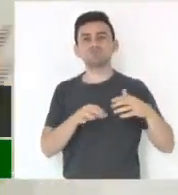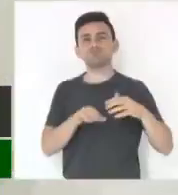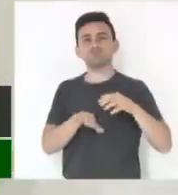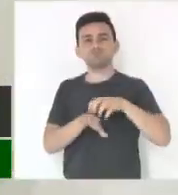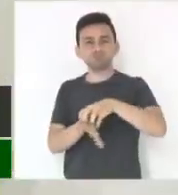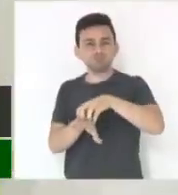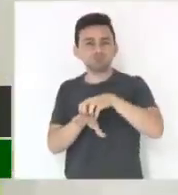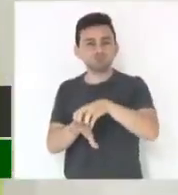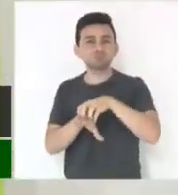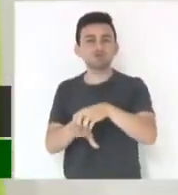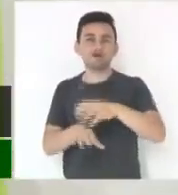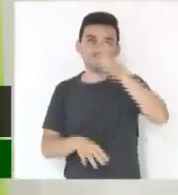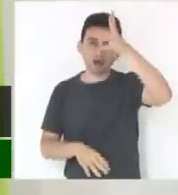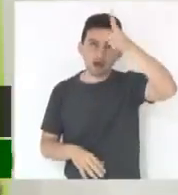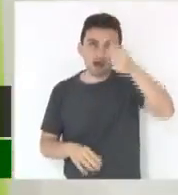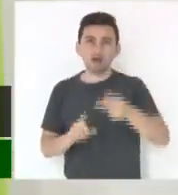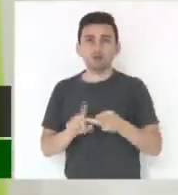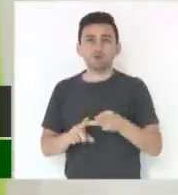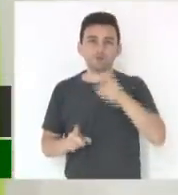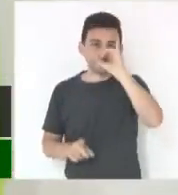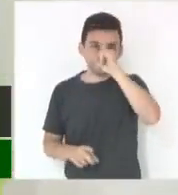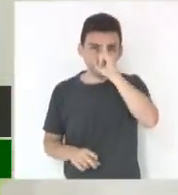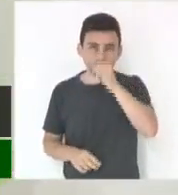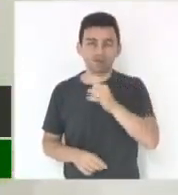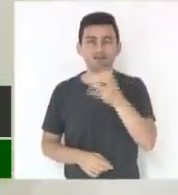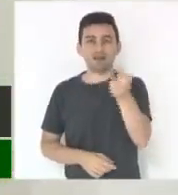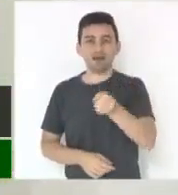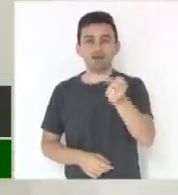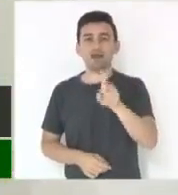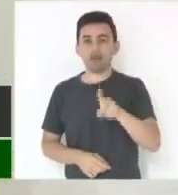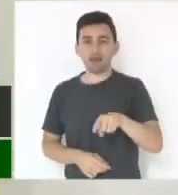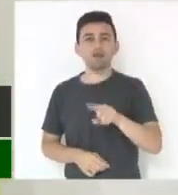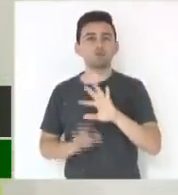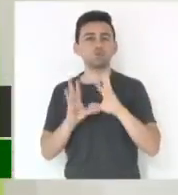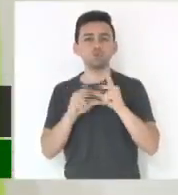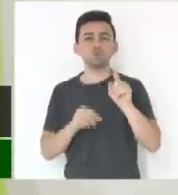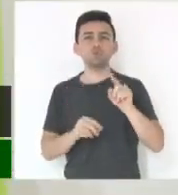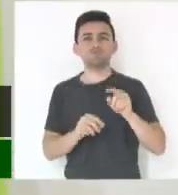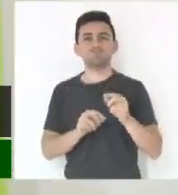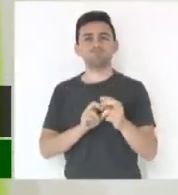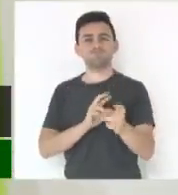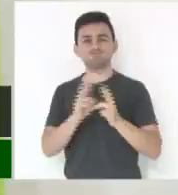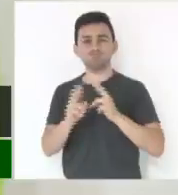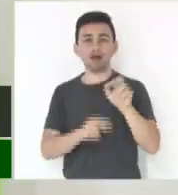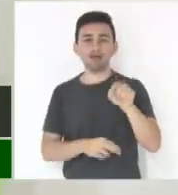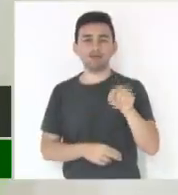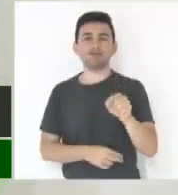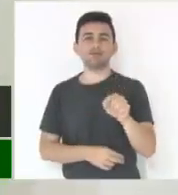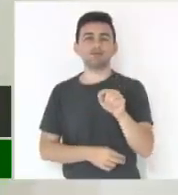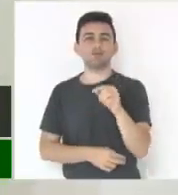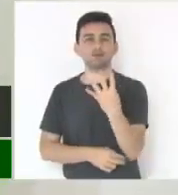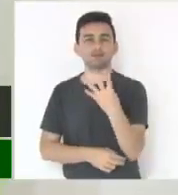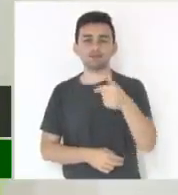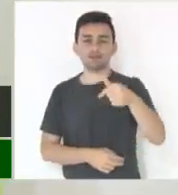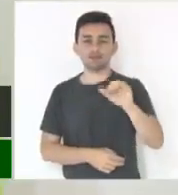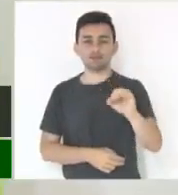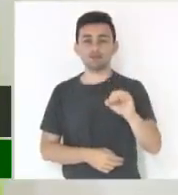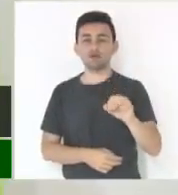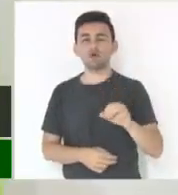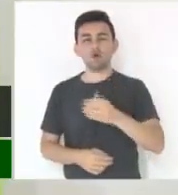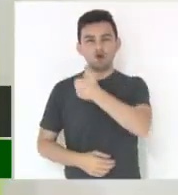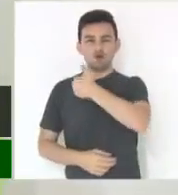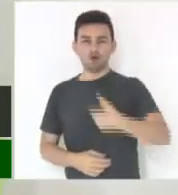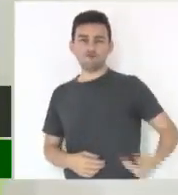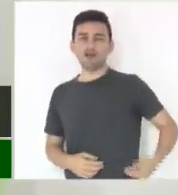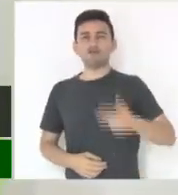vem tudo pela 470, é um sacrifício muito grande. Então, os governos se vangloriam que